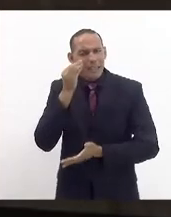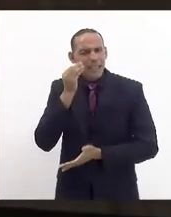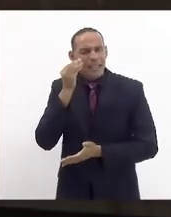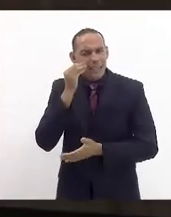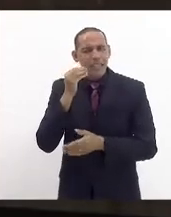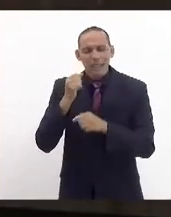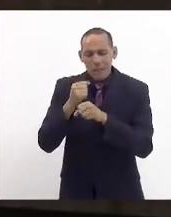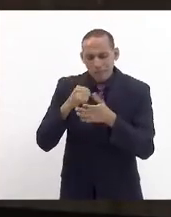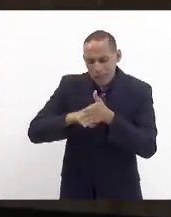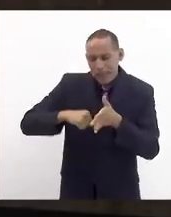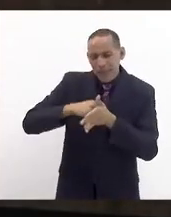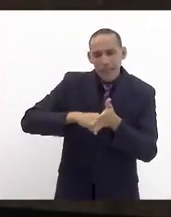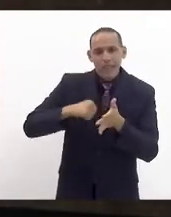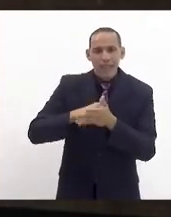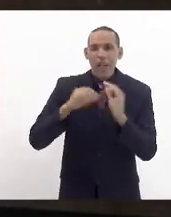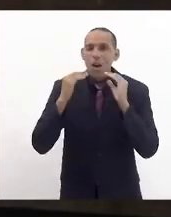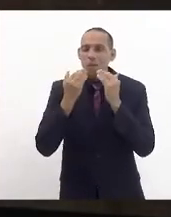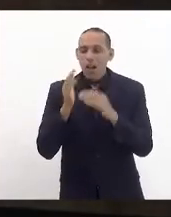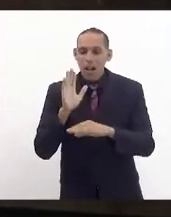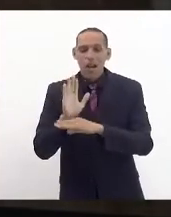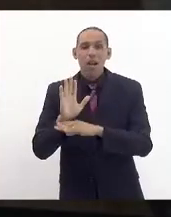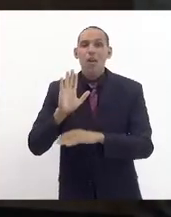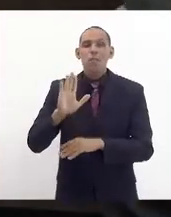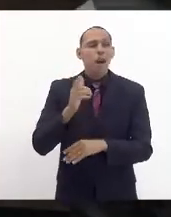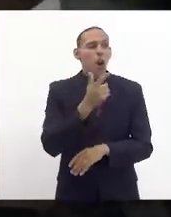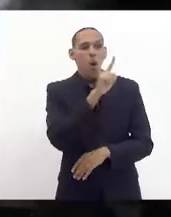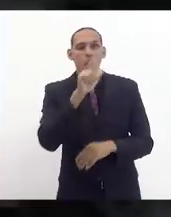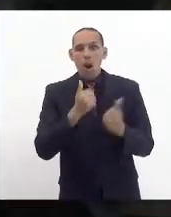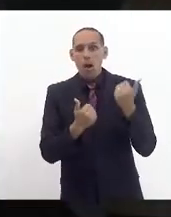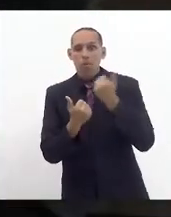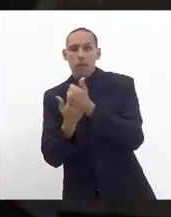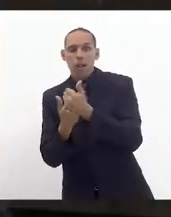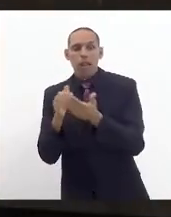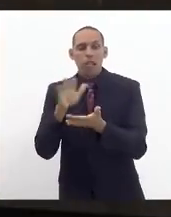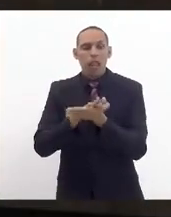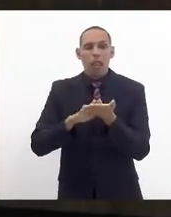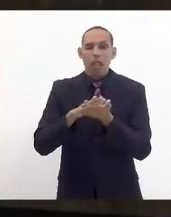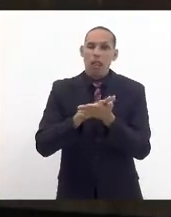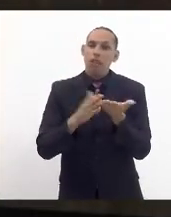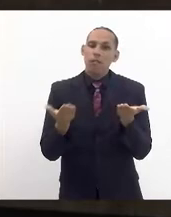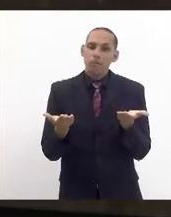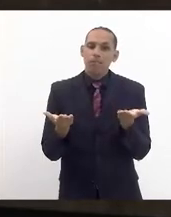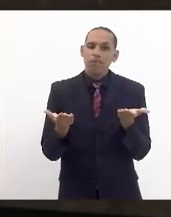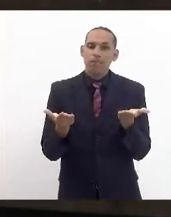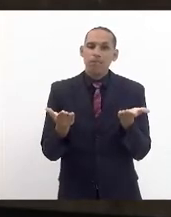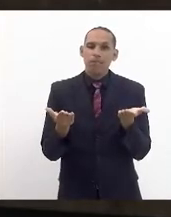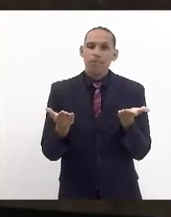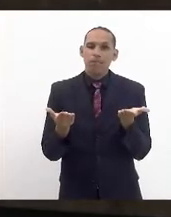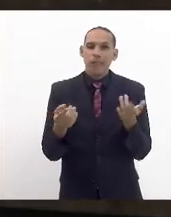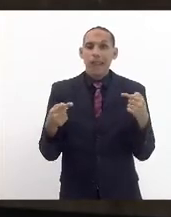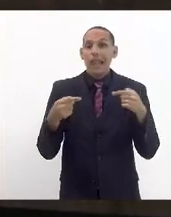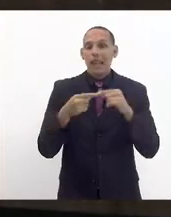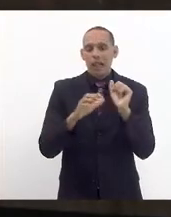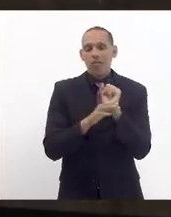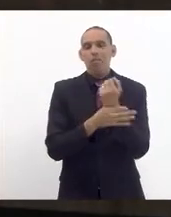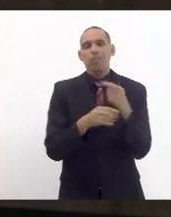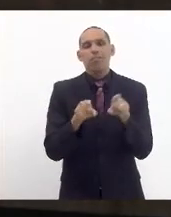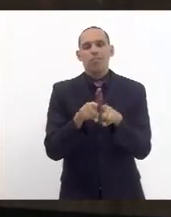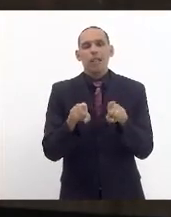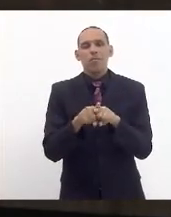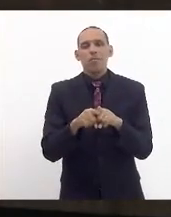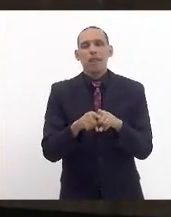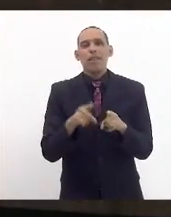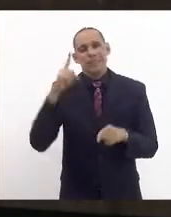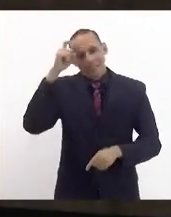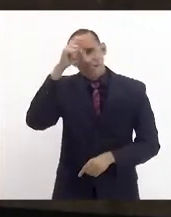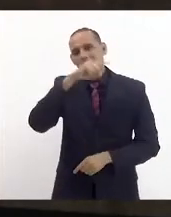ação da comunidade e não recebe qualquer apoio. E também nesse tema exatamente da segurança tem a sua